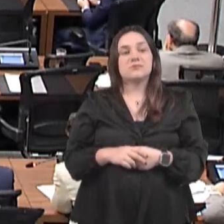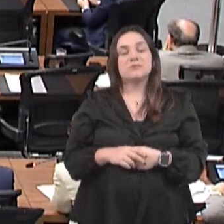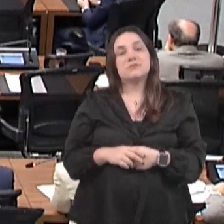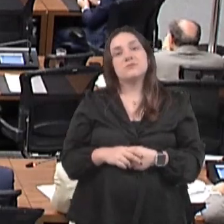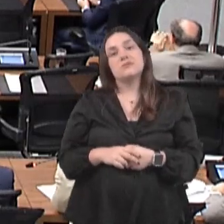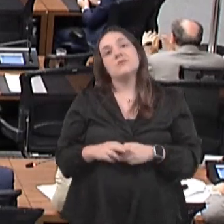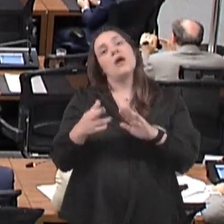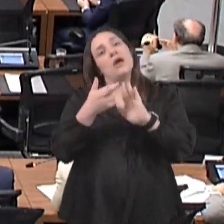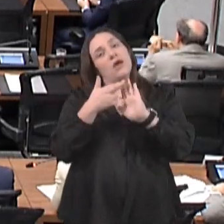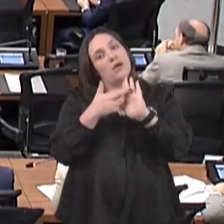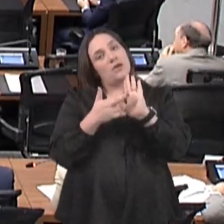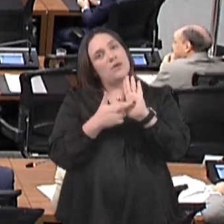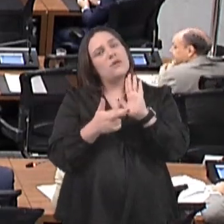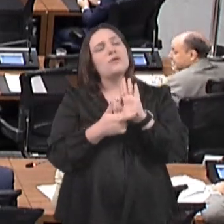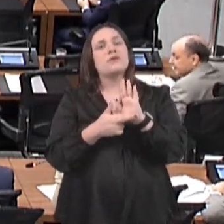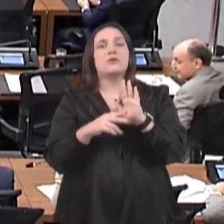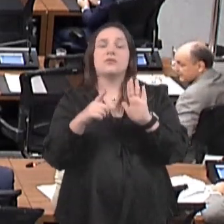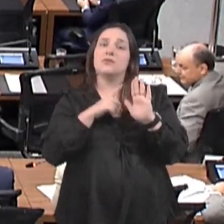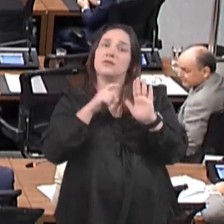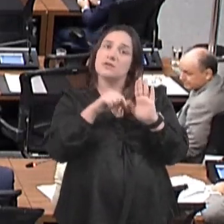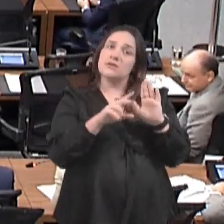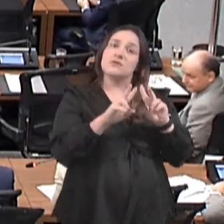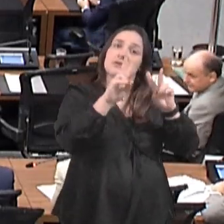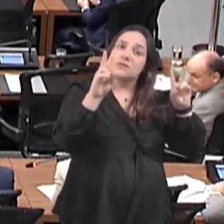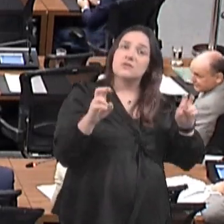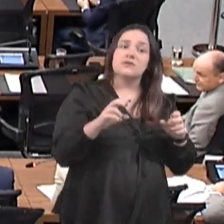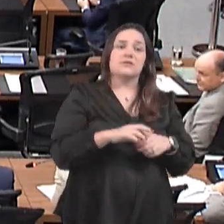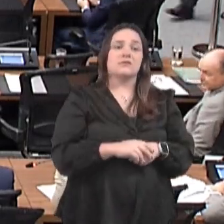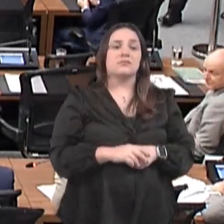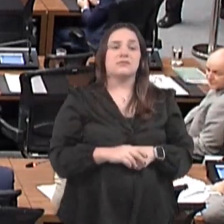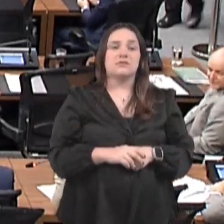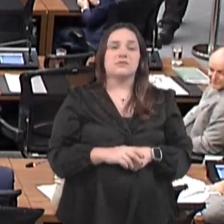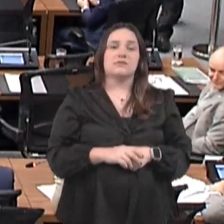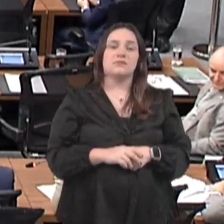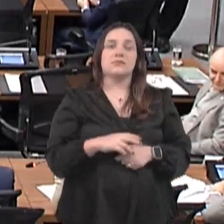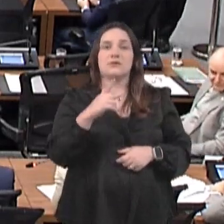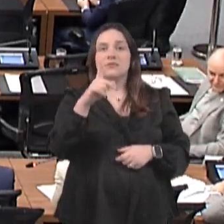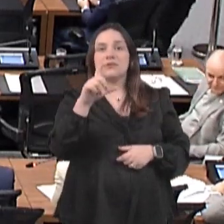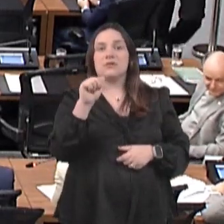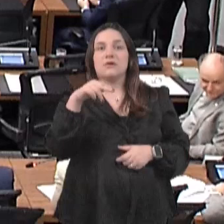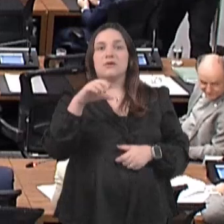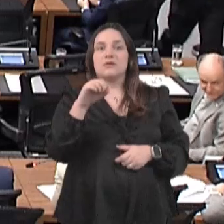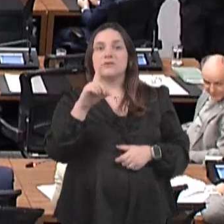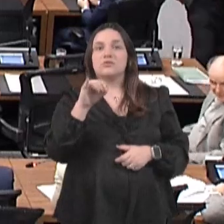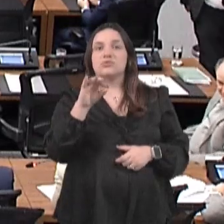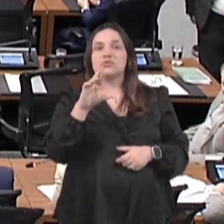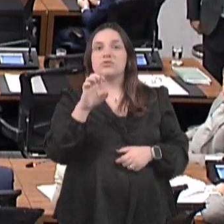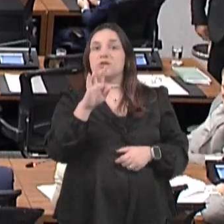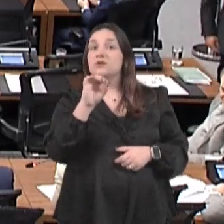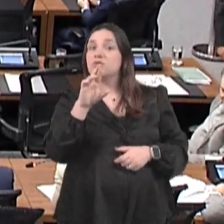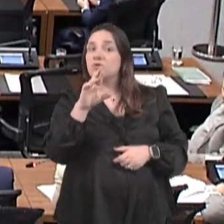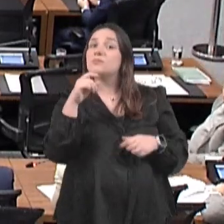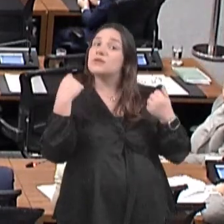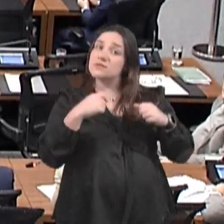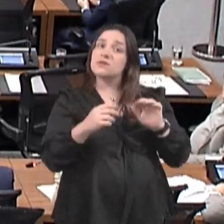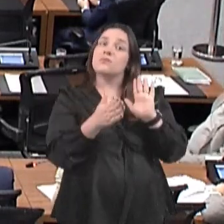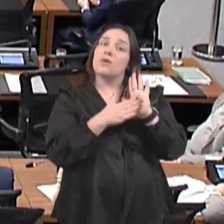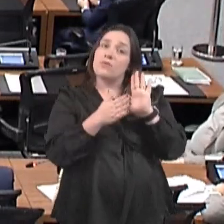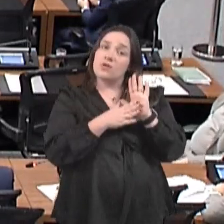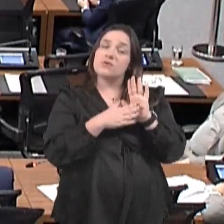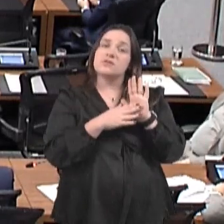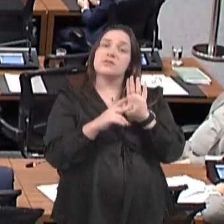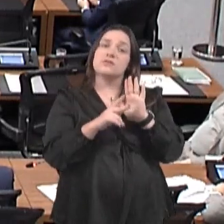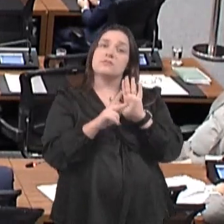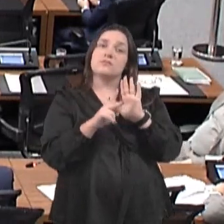elas estão presentes, quanto a essa matéria, nos planos diretores do município. Então, também seria